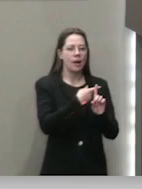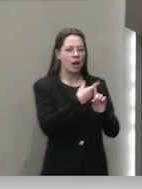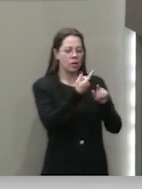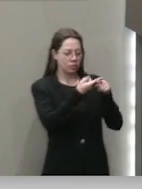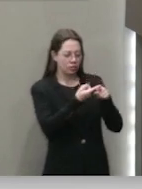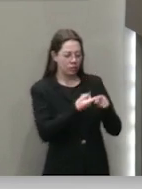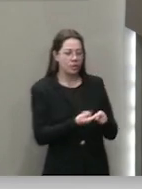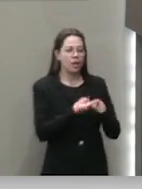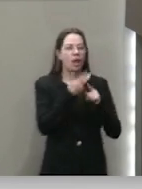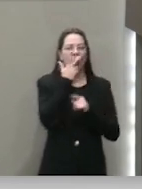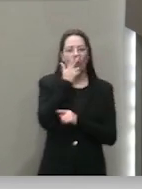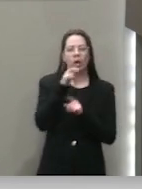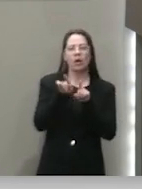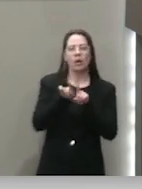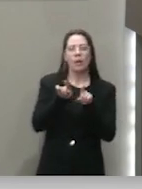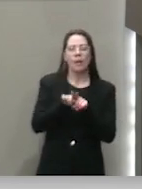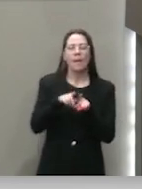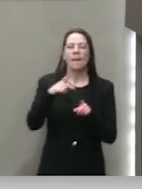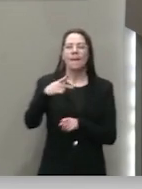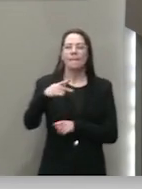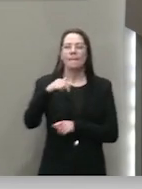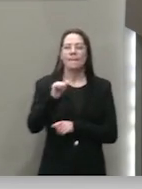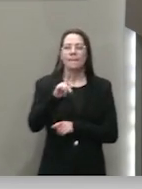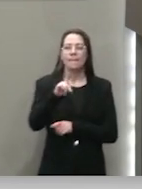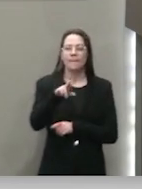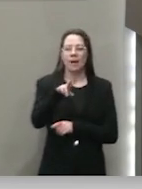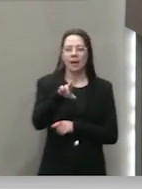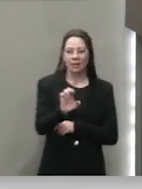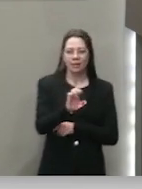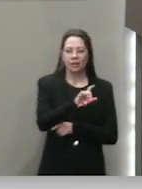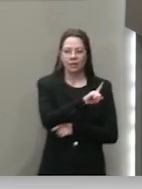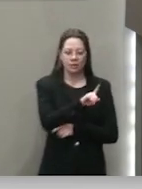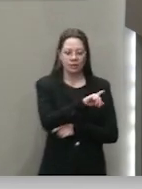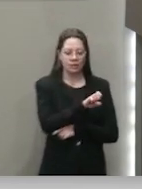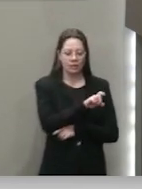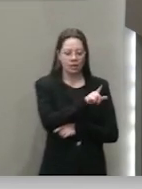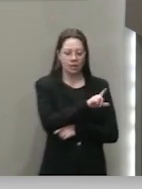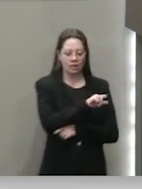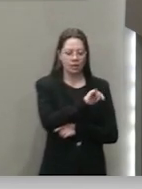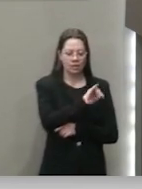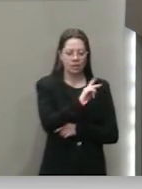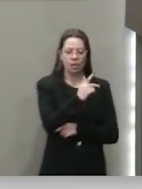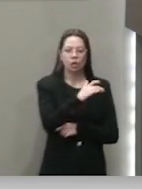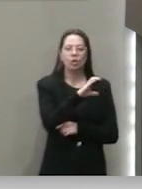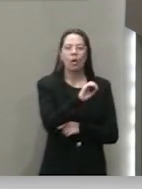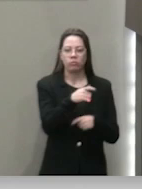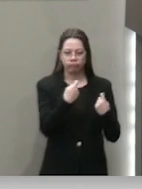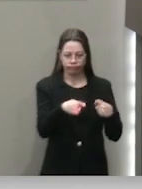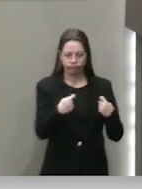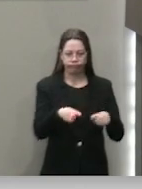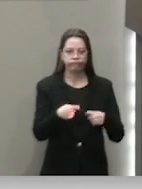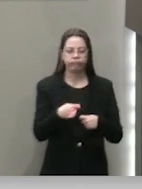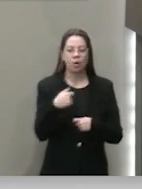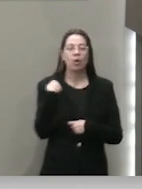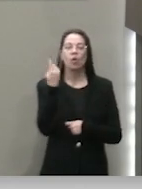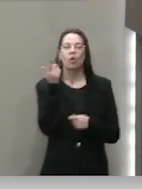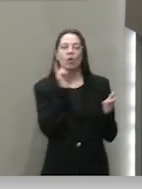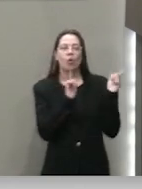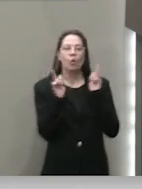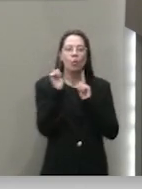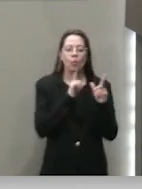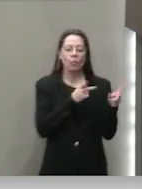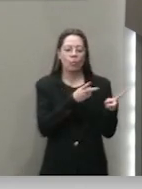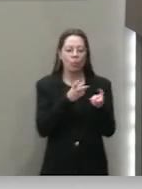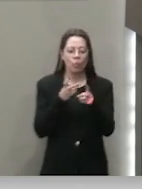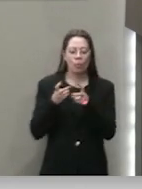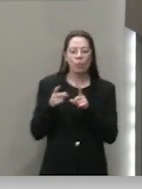como é o caso da Padre Zezinho, da EMEI Padre Zezinho, por necessidade. Aonde a gente consegue perceber,